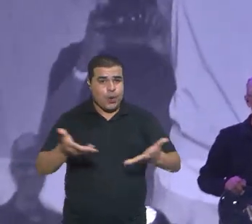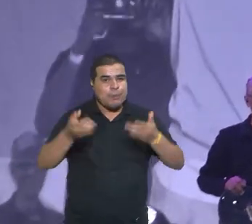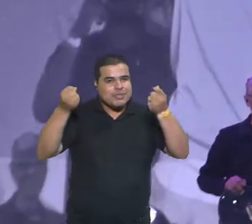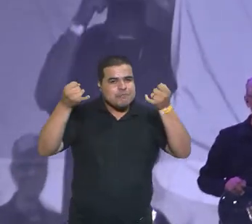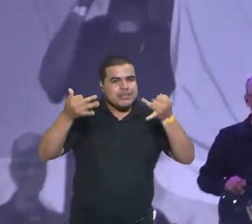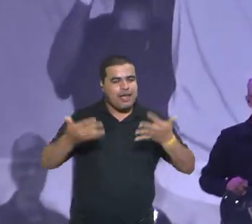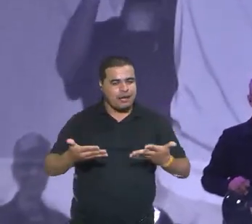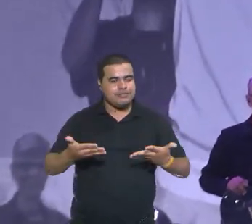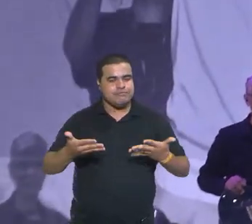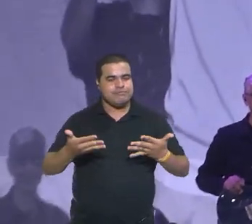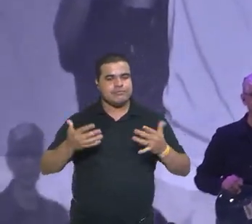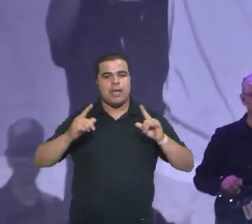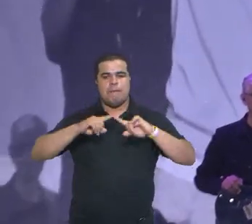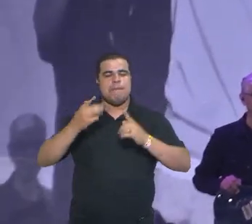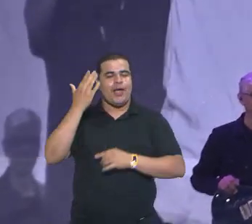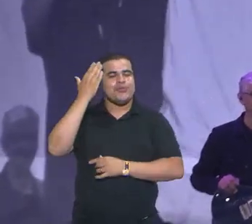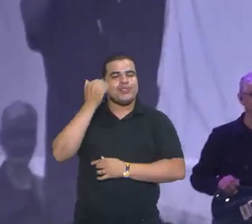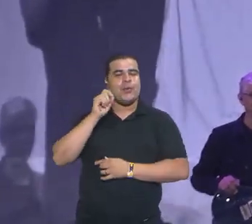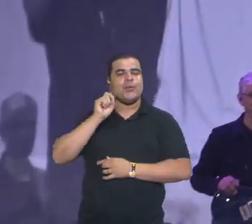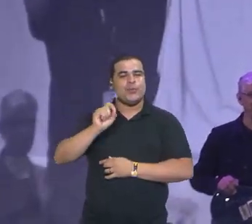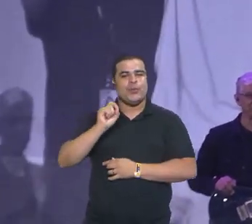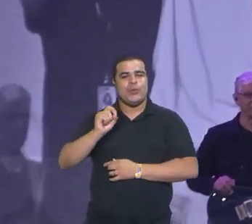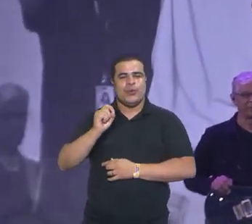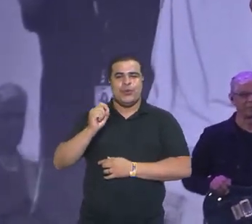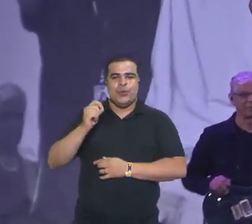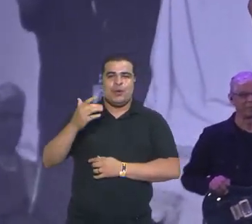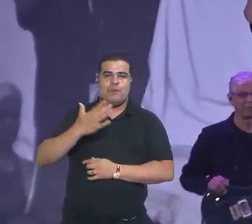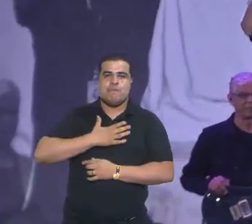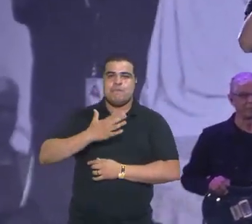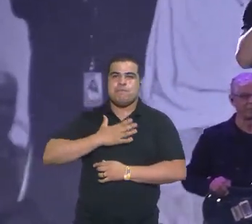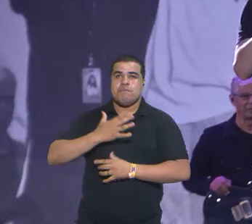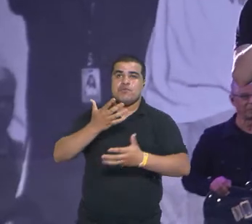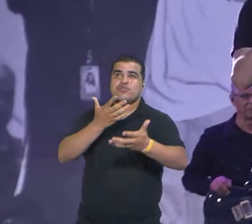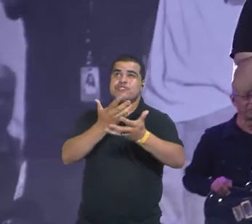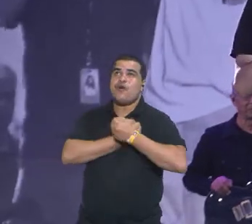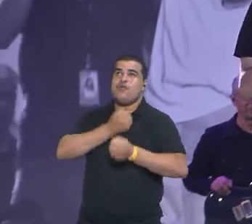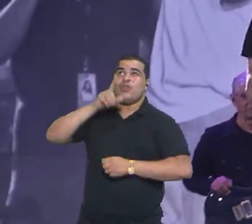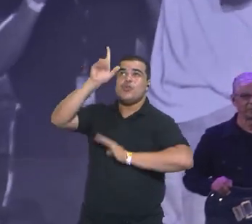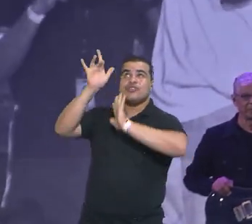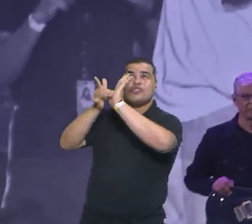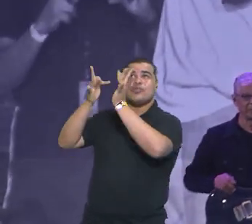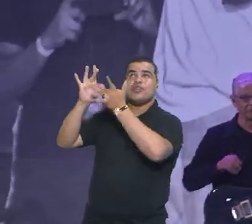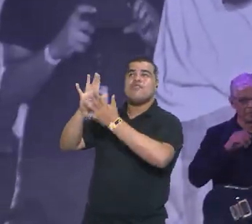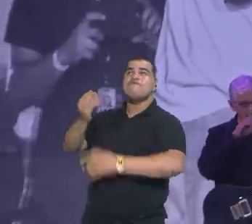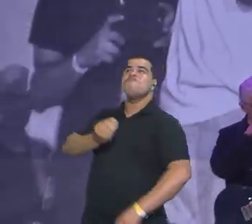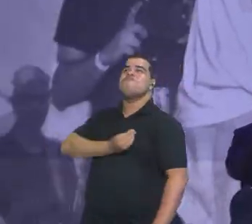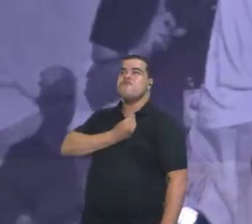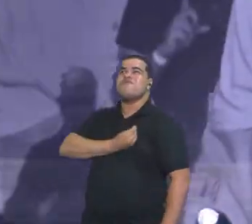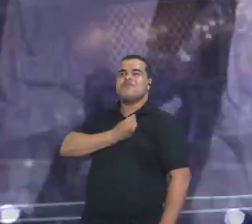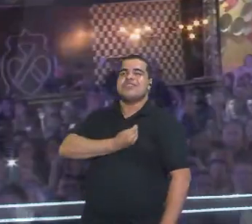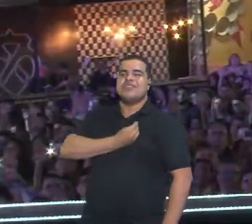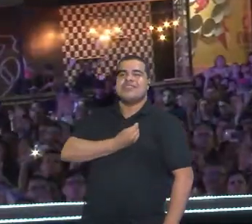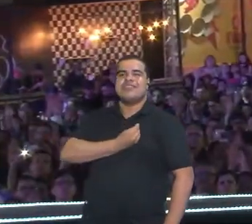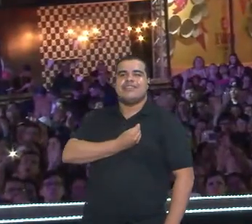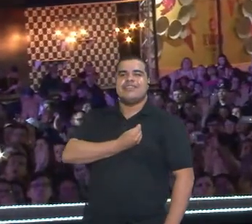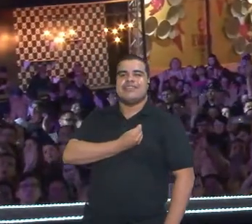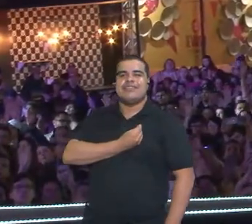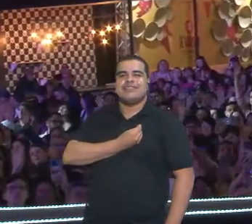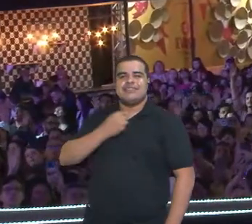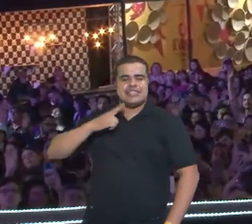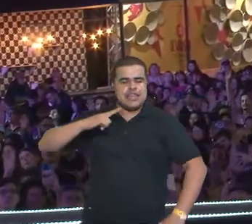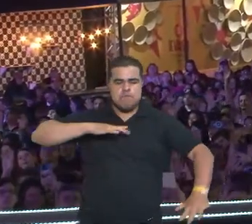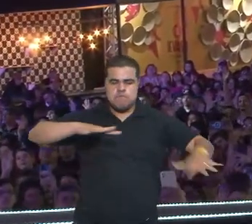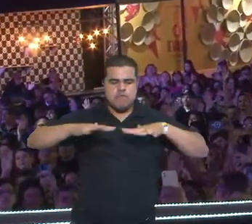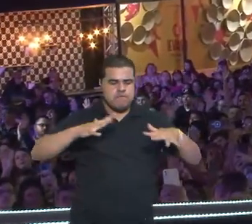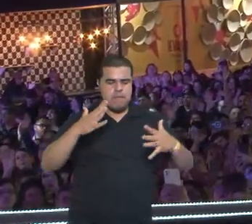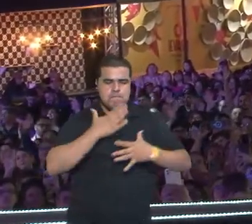isso mas de uma coisa eu sei o meu redentor vive e ele tem se